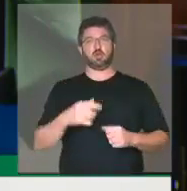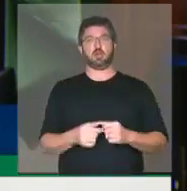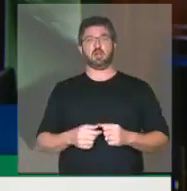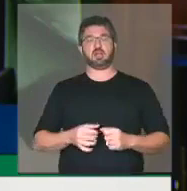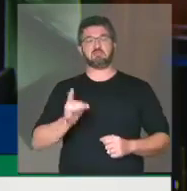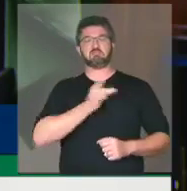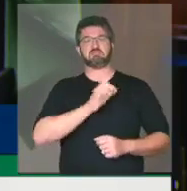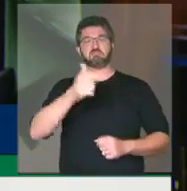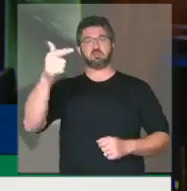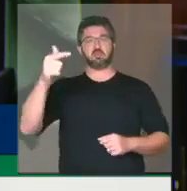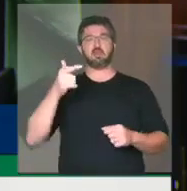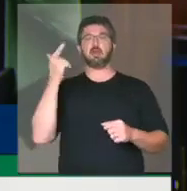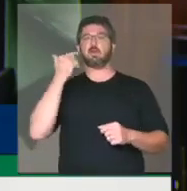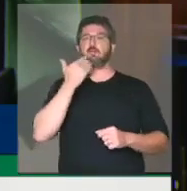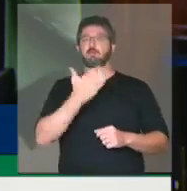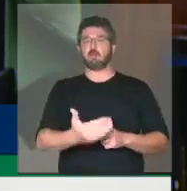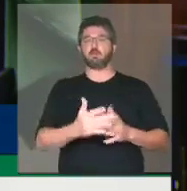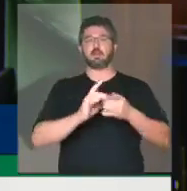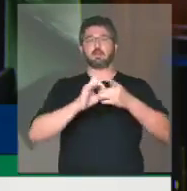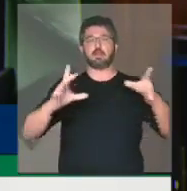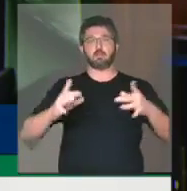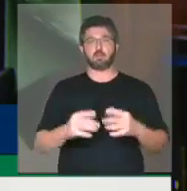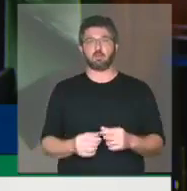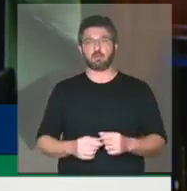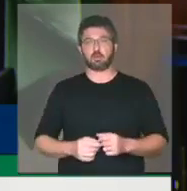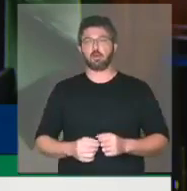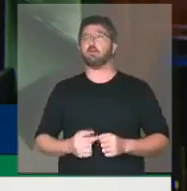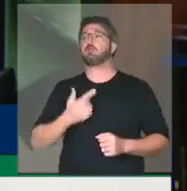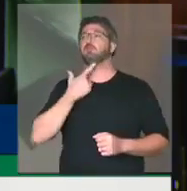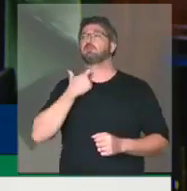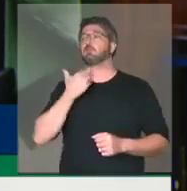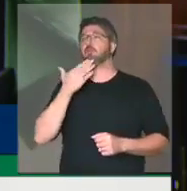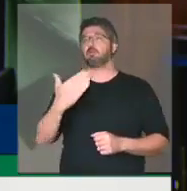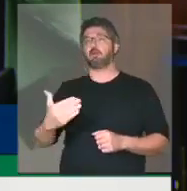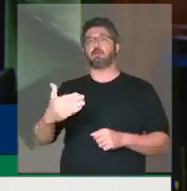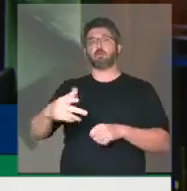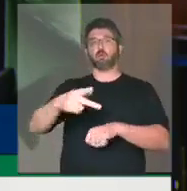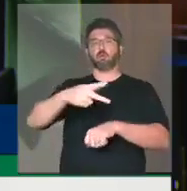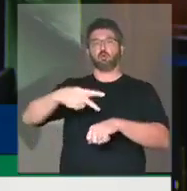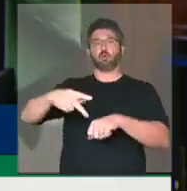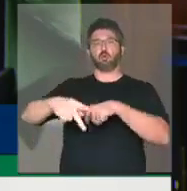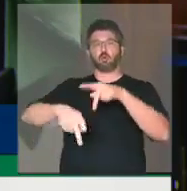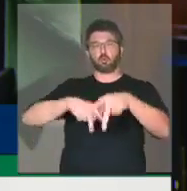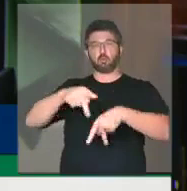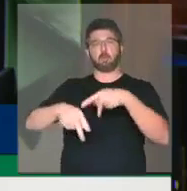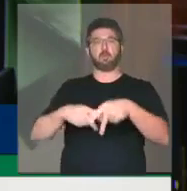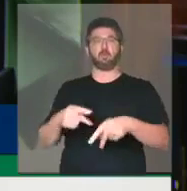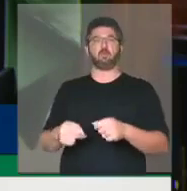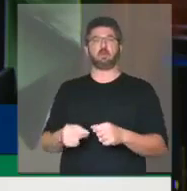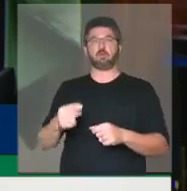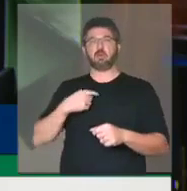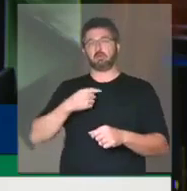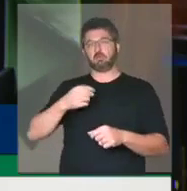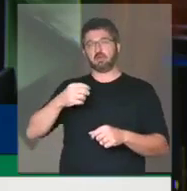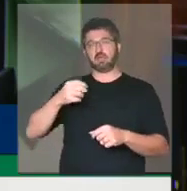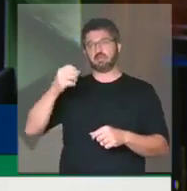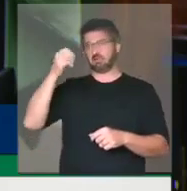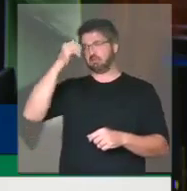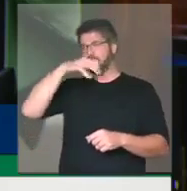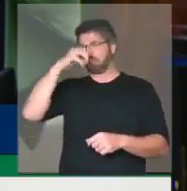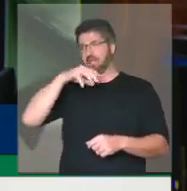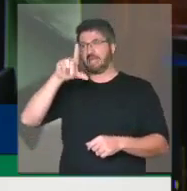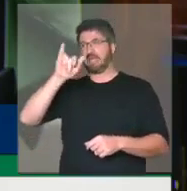desassombro na defesa da democracia e espírito público para reagir a essa selvageria liberal